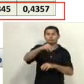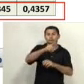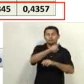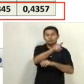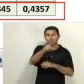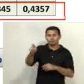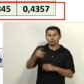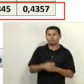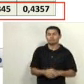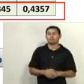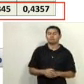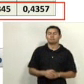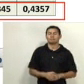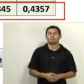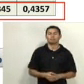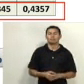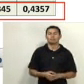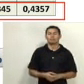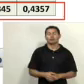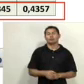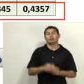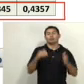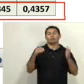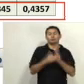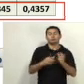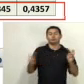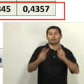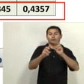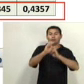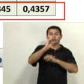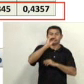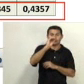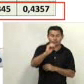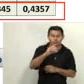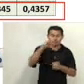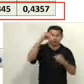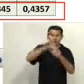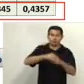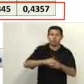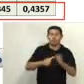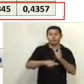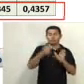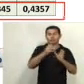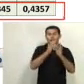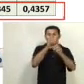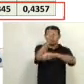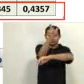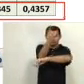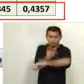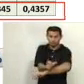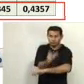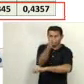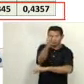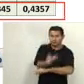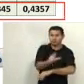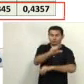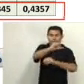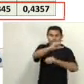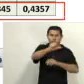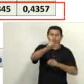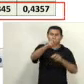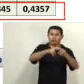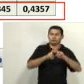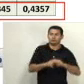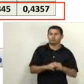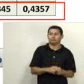linha. E, como o último valor é 0, eu pego a primeira coluna aqui, 0,00.